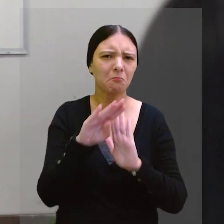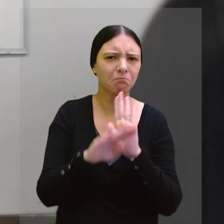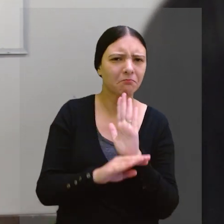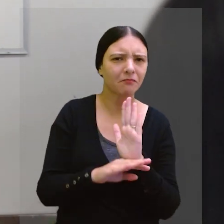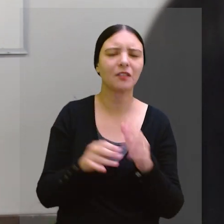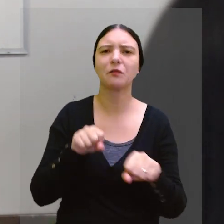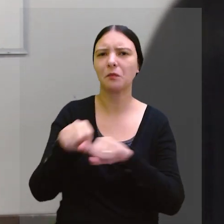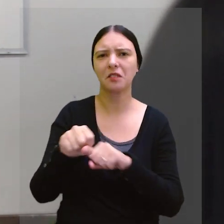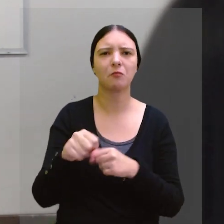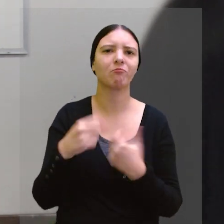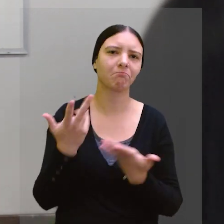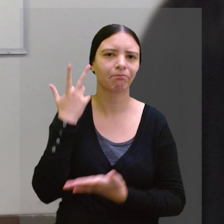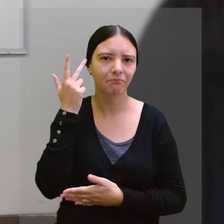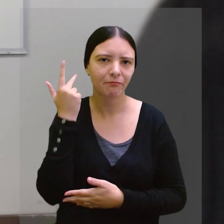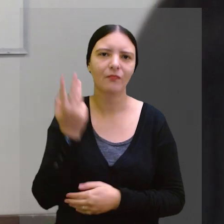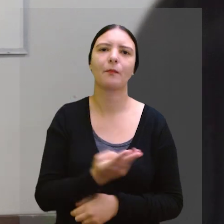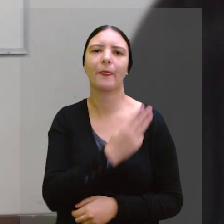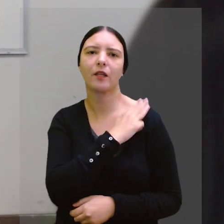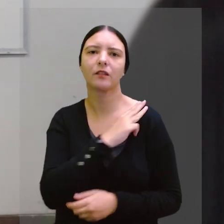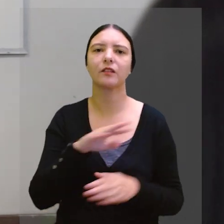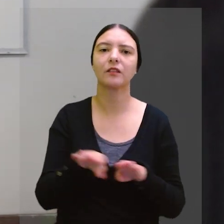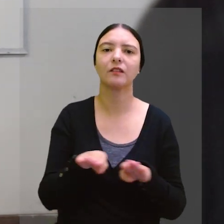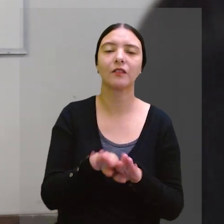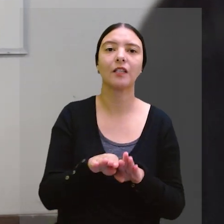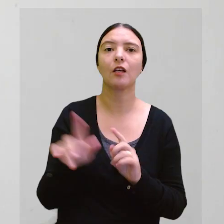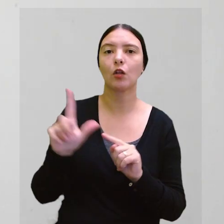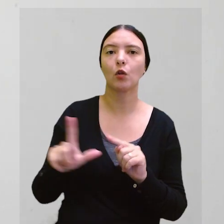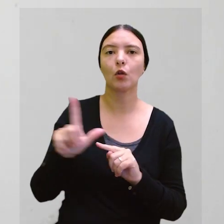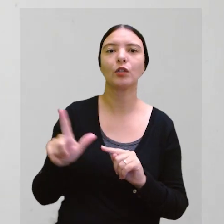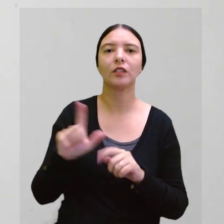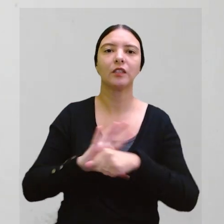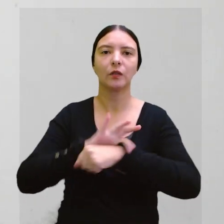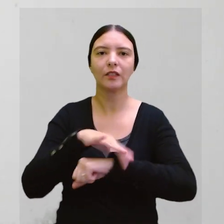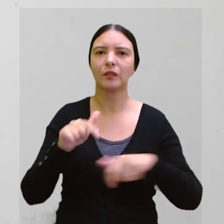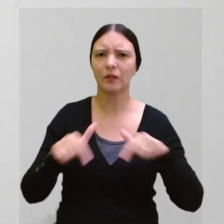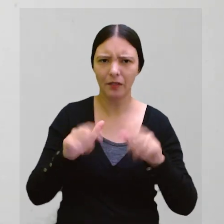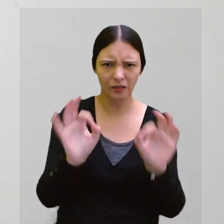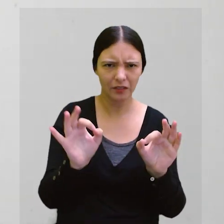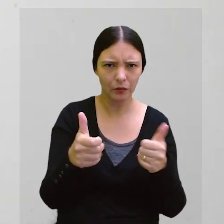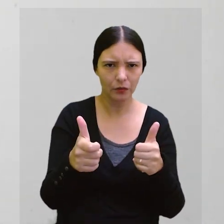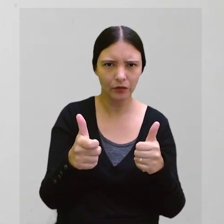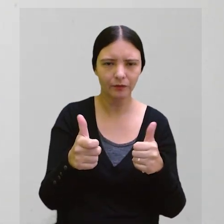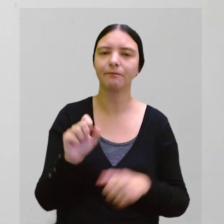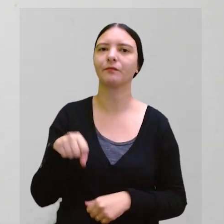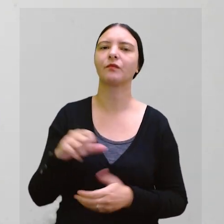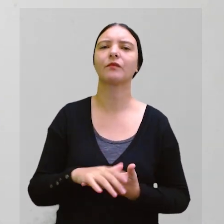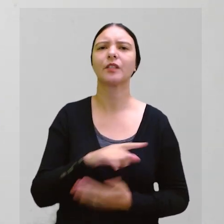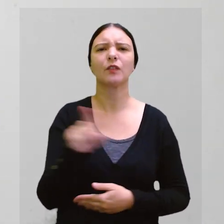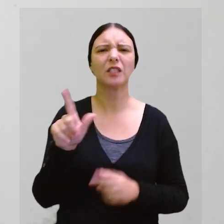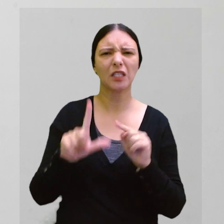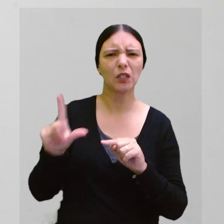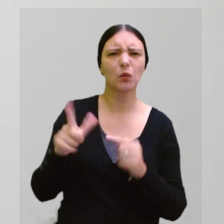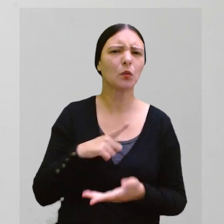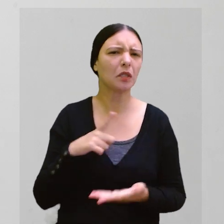A formação regular do ensino médio, quanto as formações em logística e segurança do trabalho, não é isso? Sim? E vocês têm